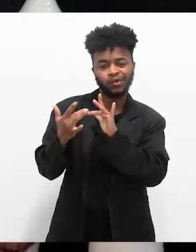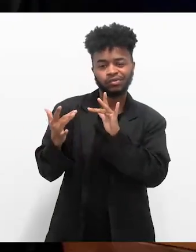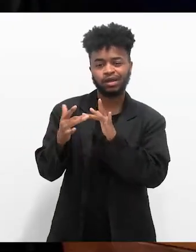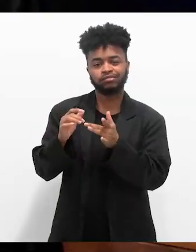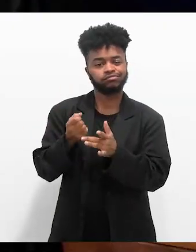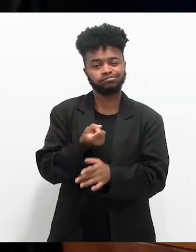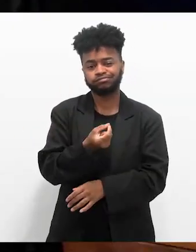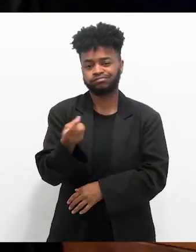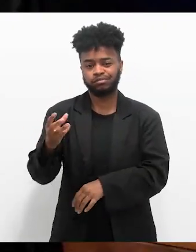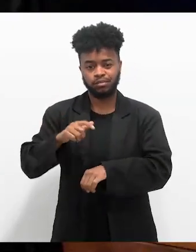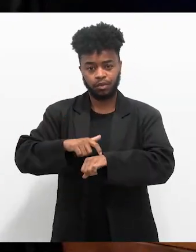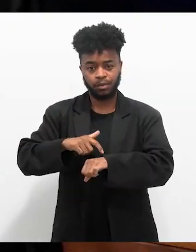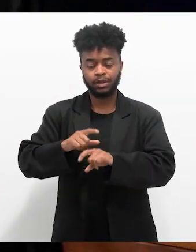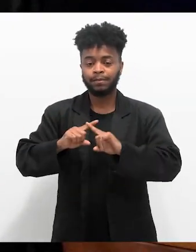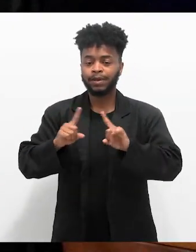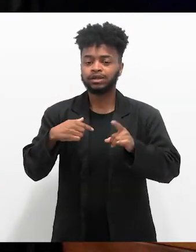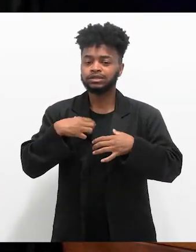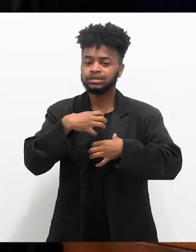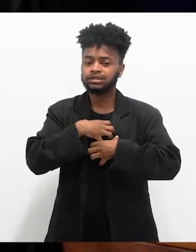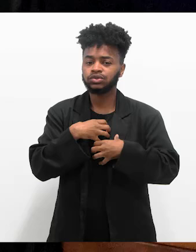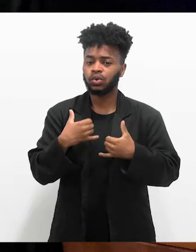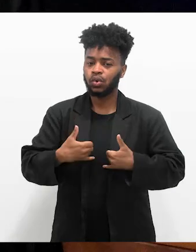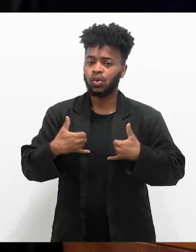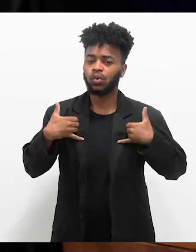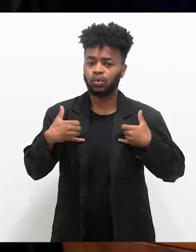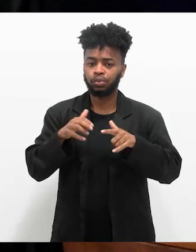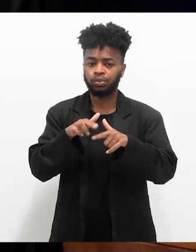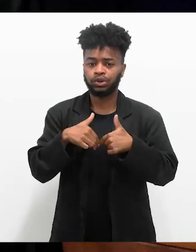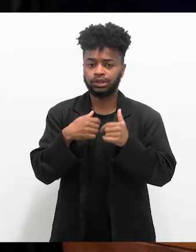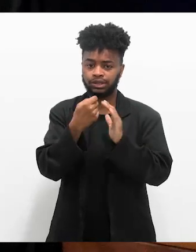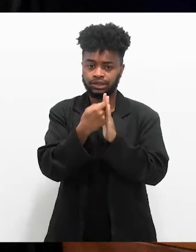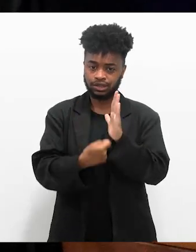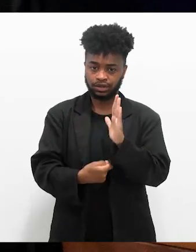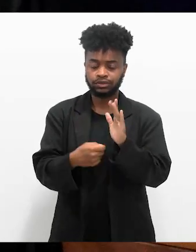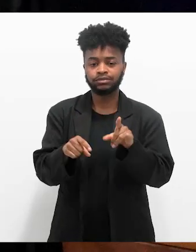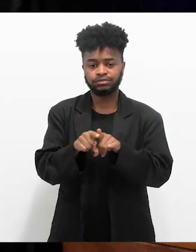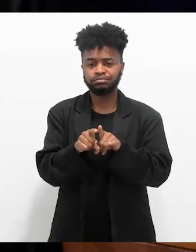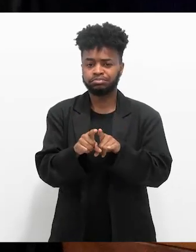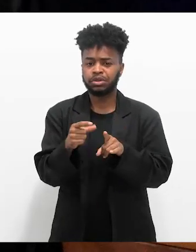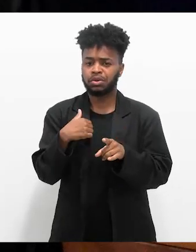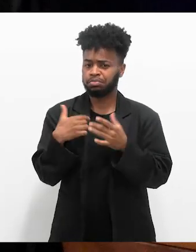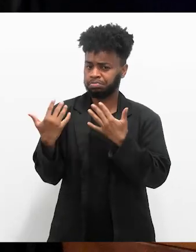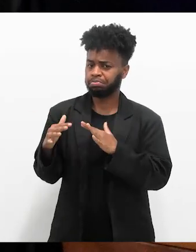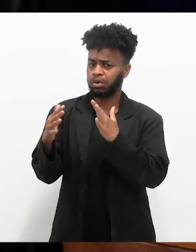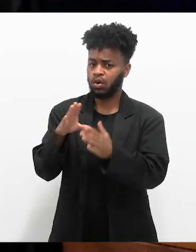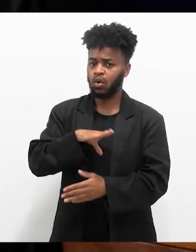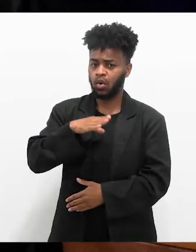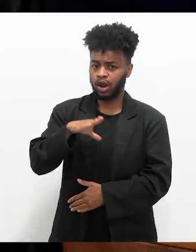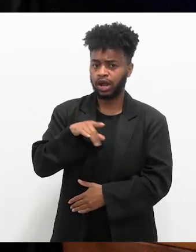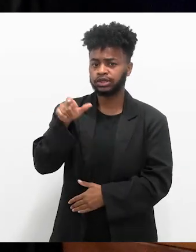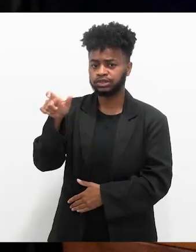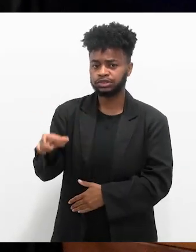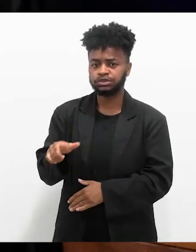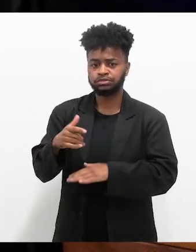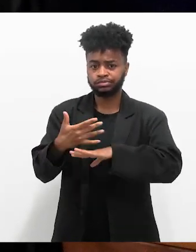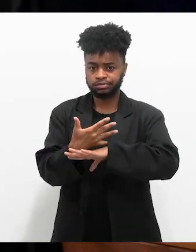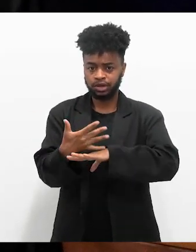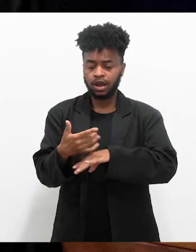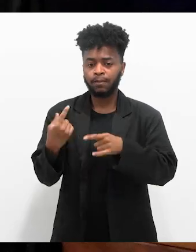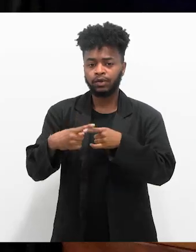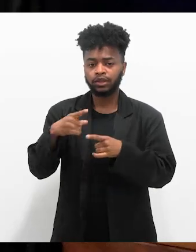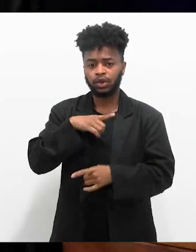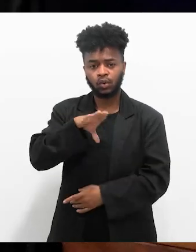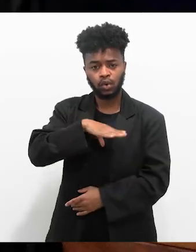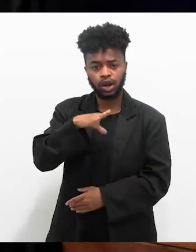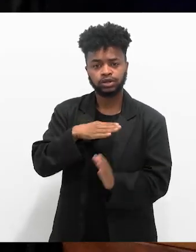estou realmente muito honrado por esse enredo, desde já te abro, essa ousadia da Tuiuti, realmente uma coragem imensa